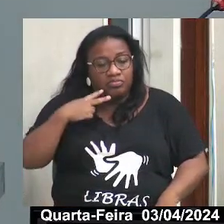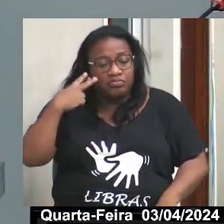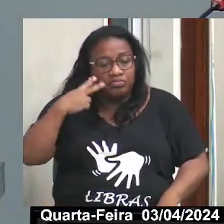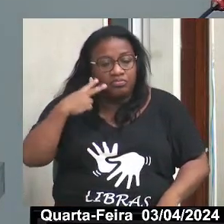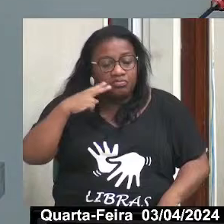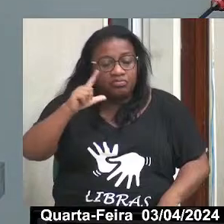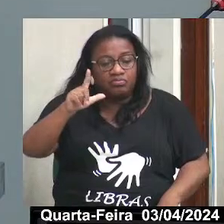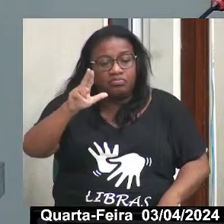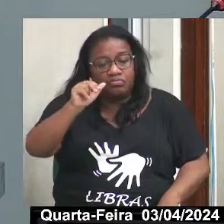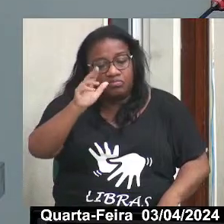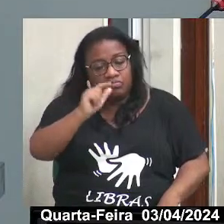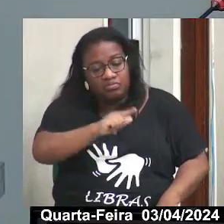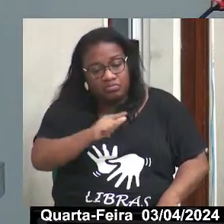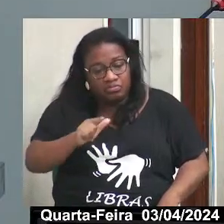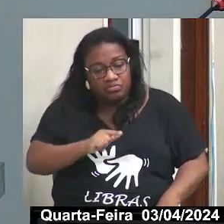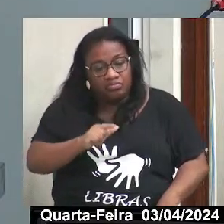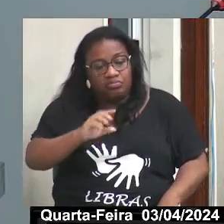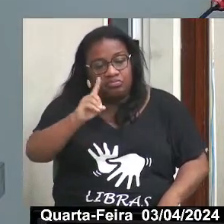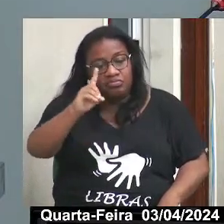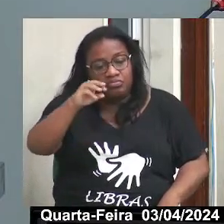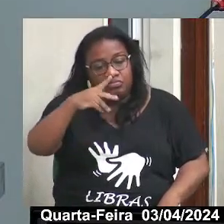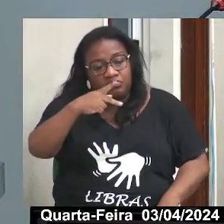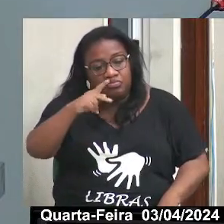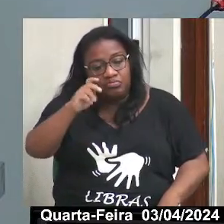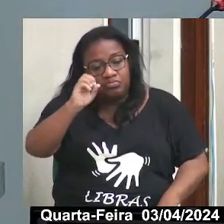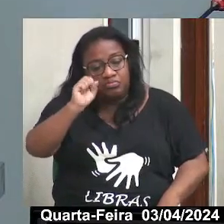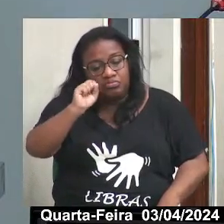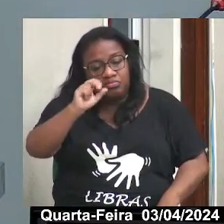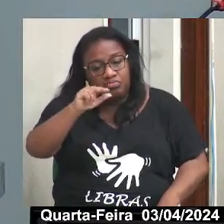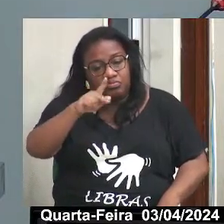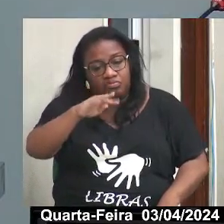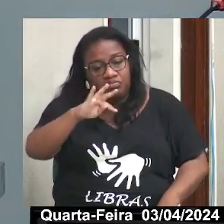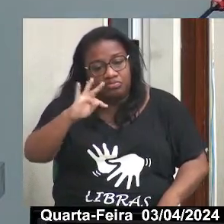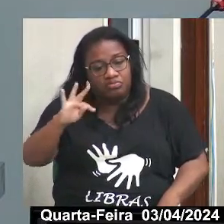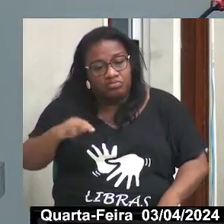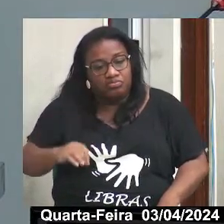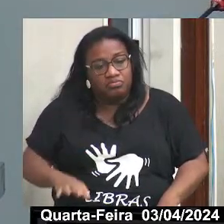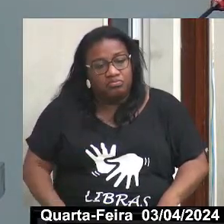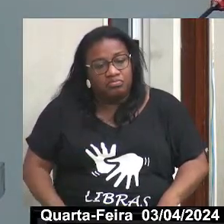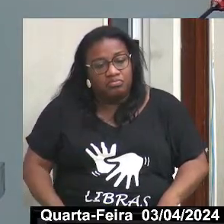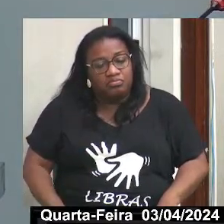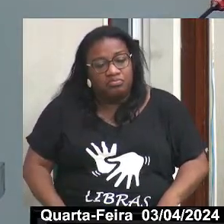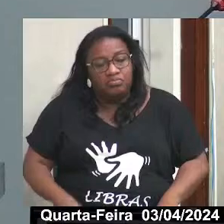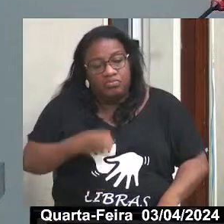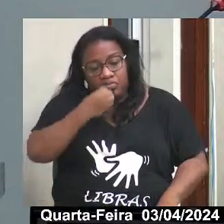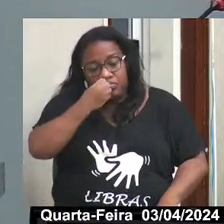Vereador Luiz do Depósito. Com a palavra, vereador Luiz do Depósito.